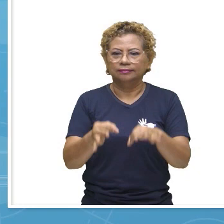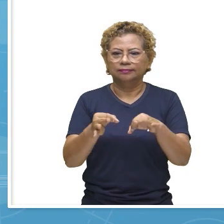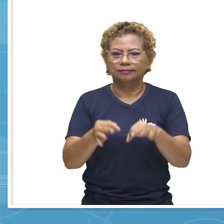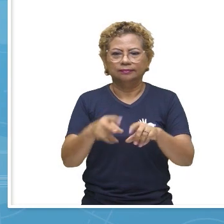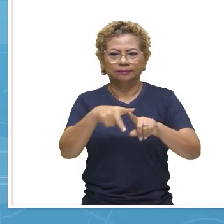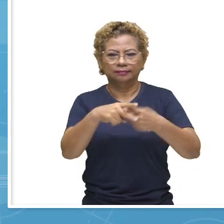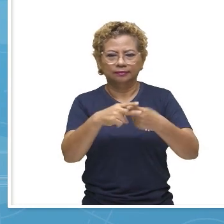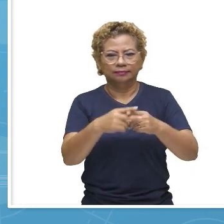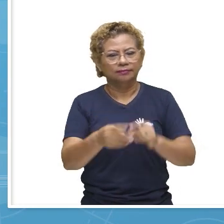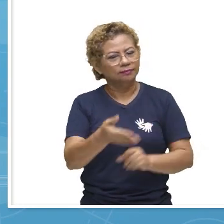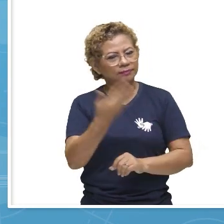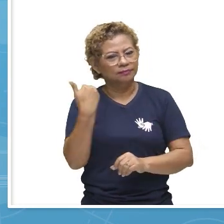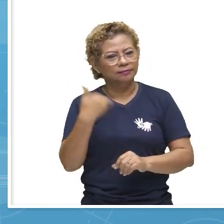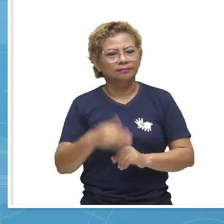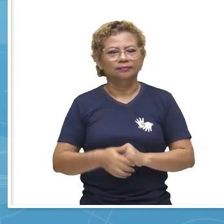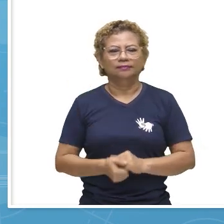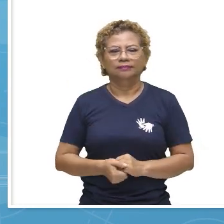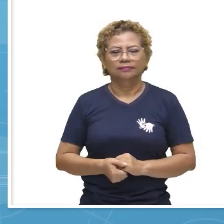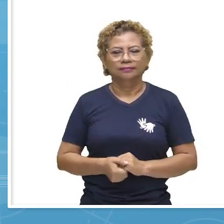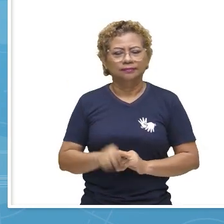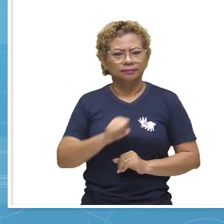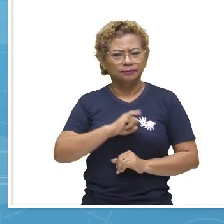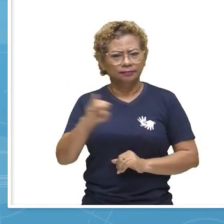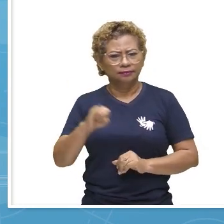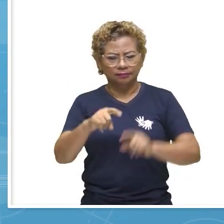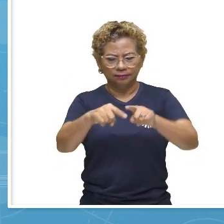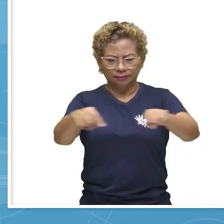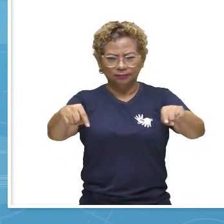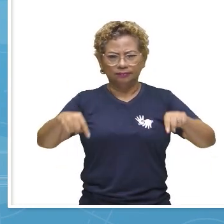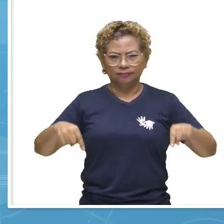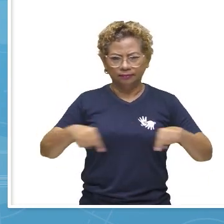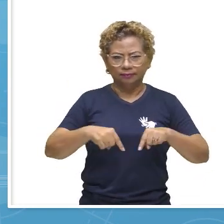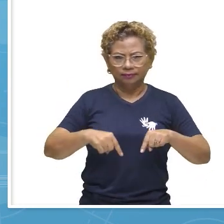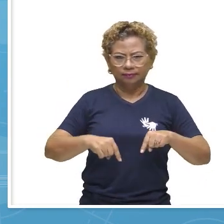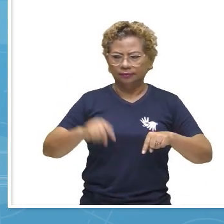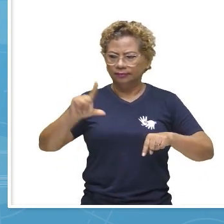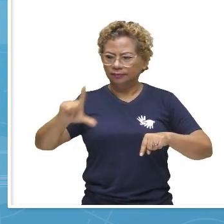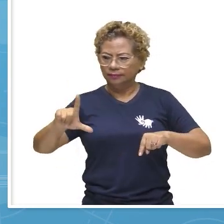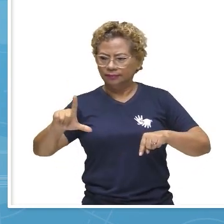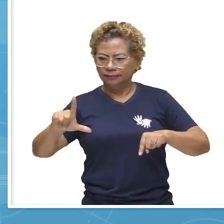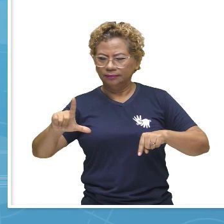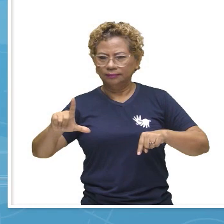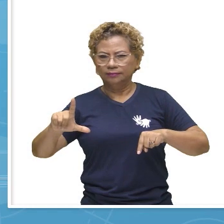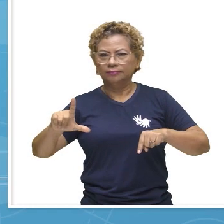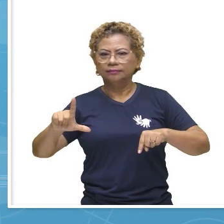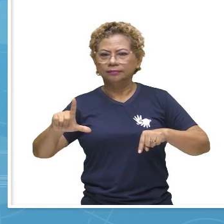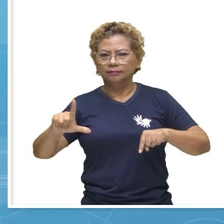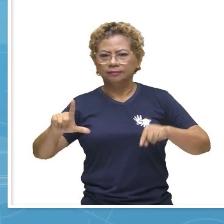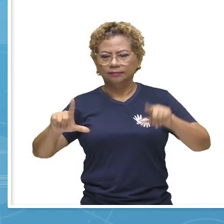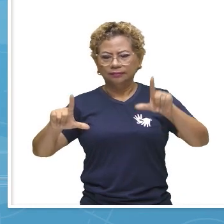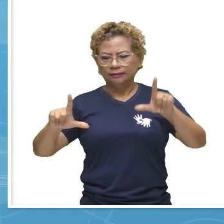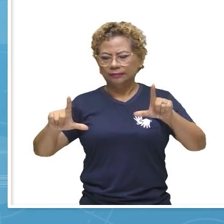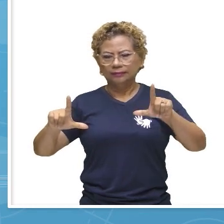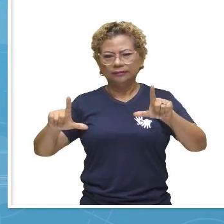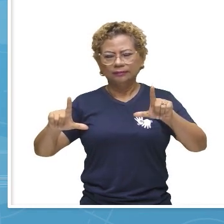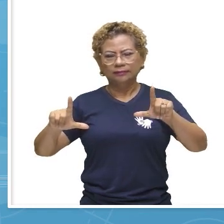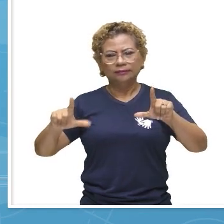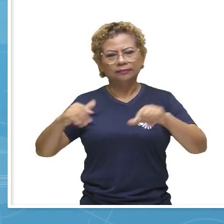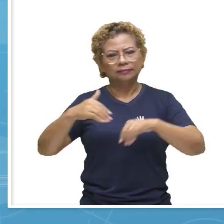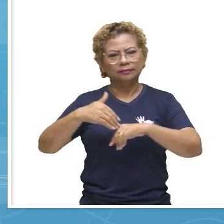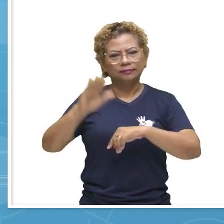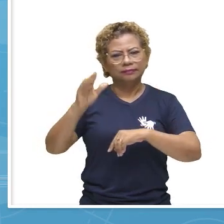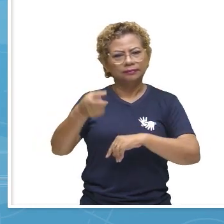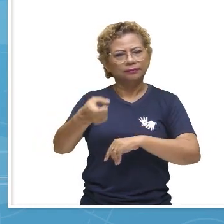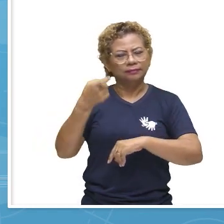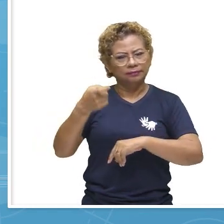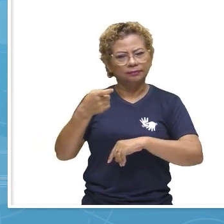questões. Se um quadrado de lado 5 centímetros tiver seu lado aumentado de x, passará a ter uma